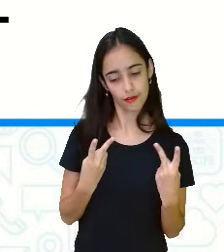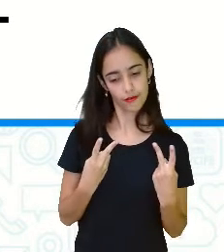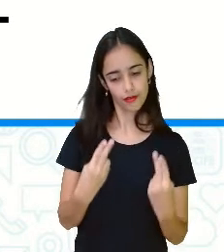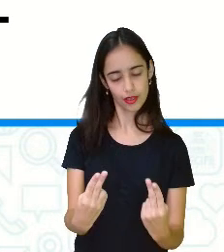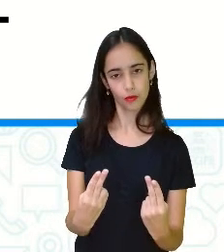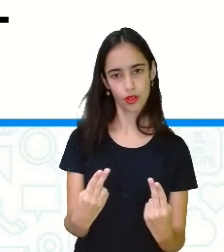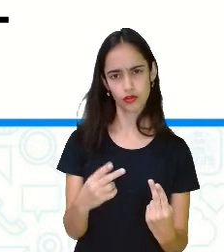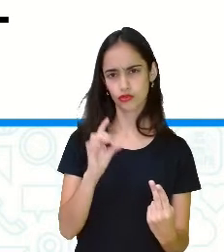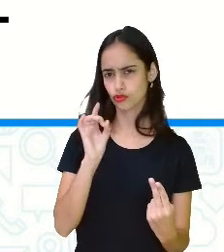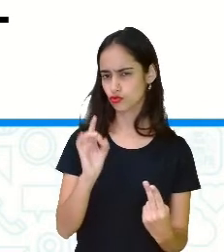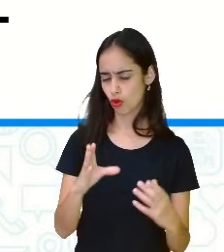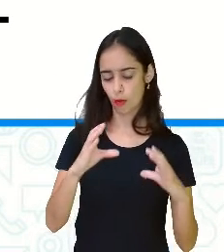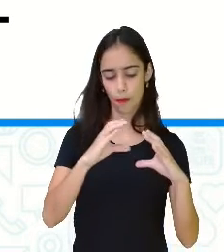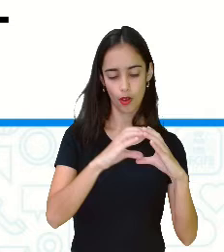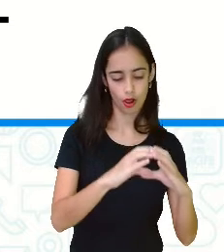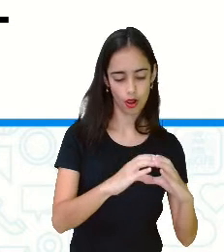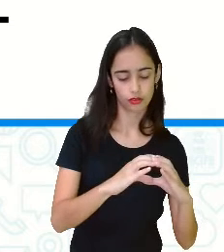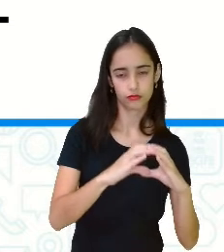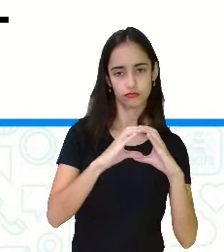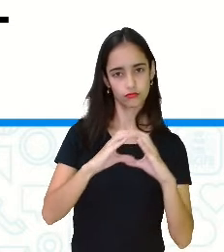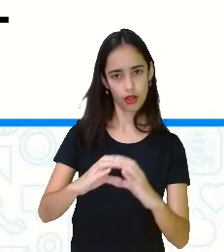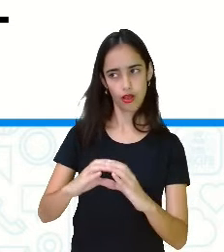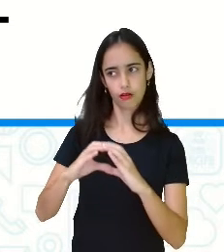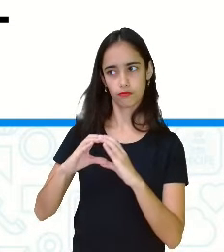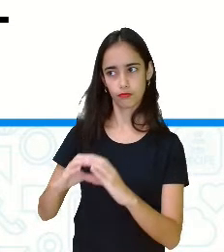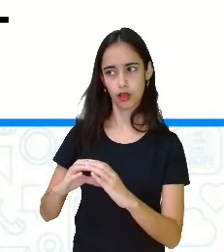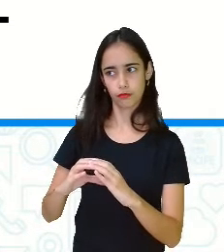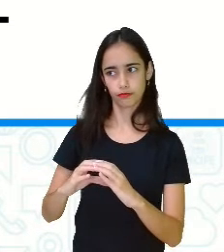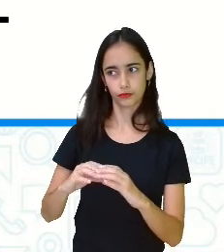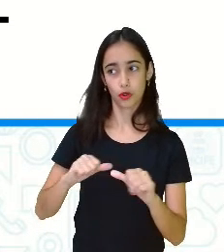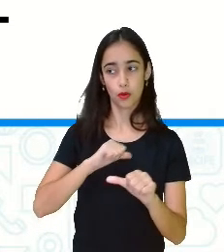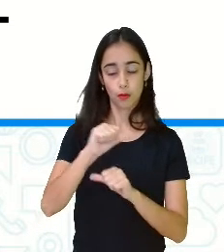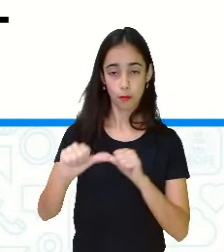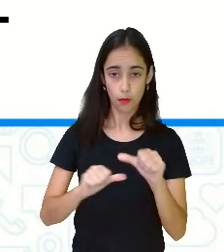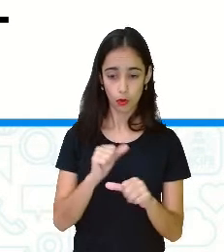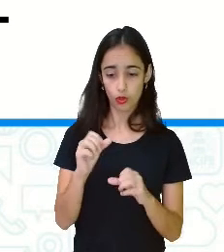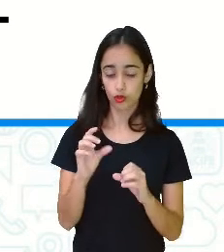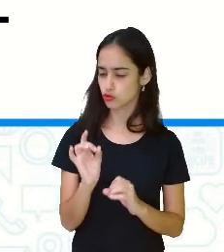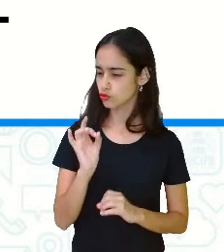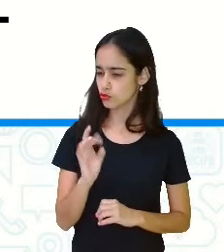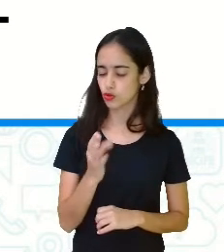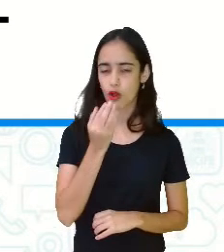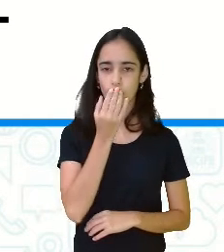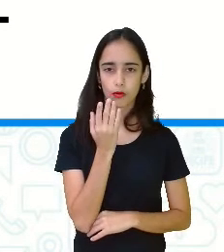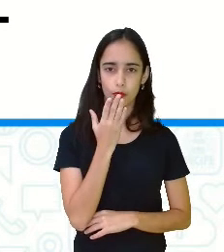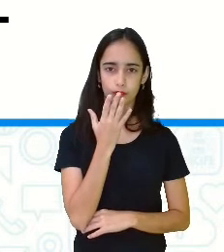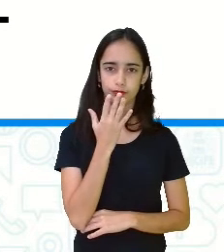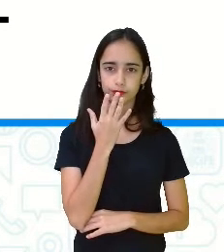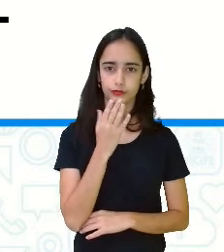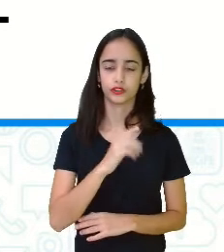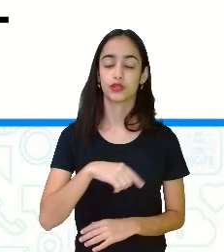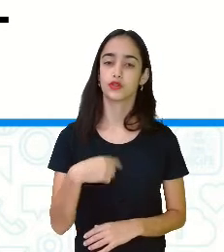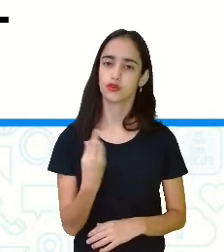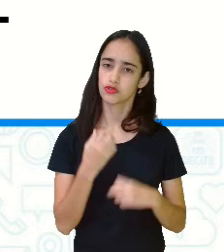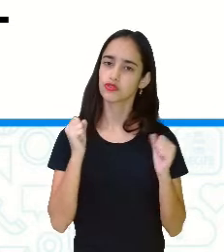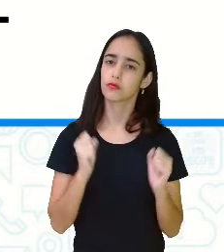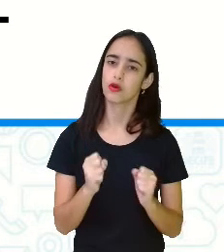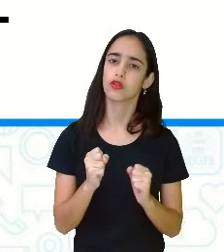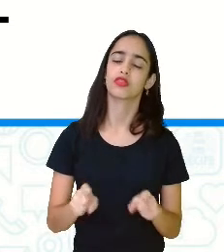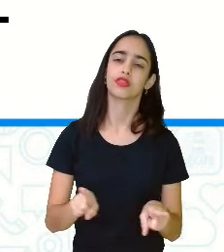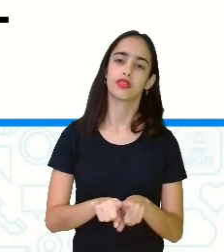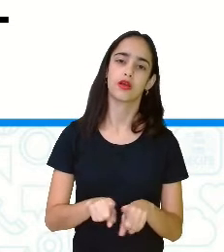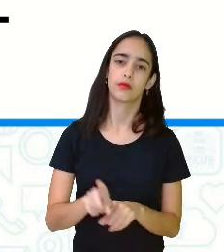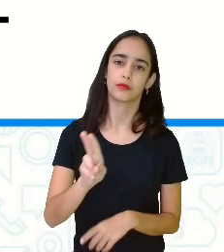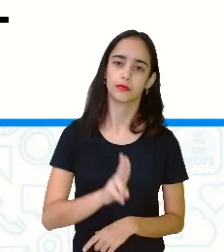cor. São bolinhas, mas eu mudei de cor. Aqui a gente pode remeter à multiplicação, por exemplo. Eu posso